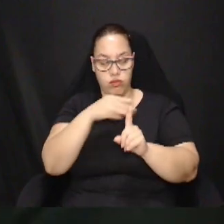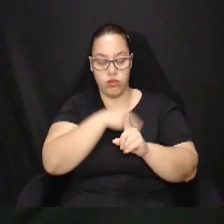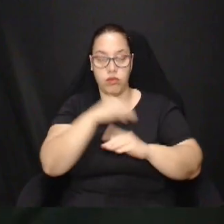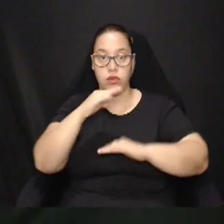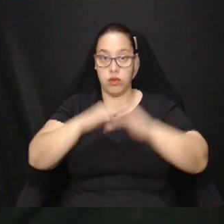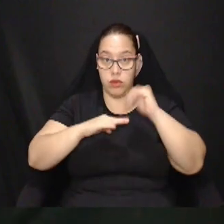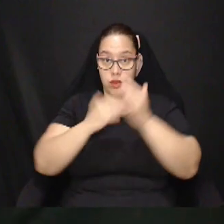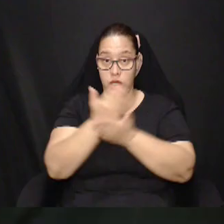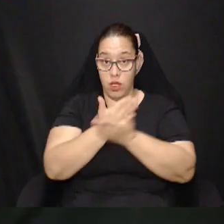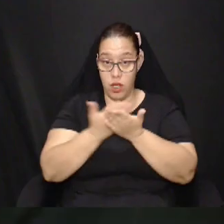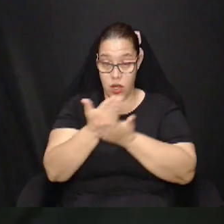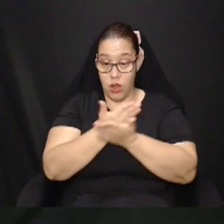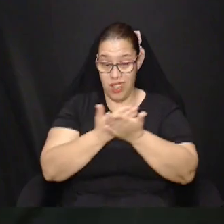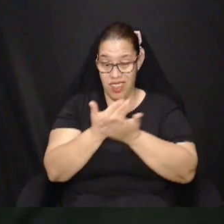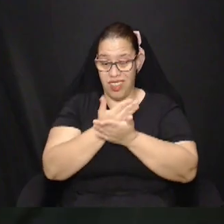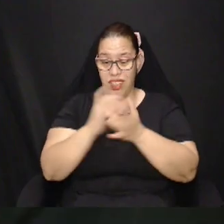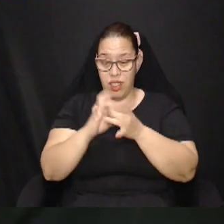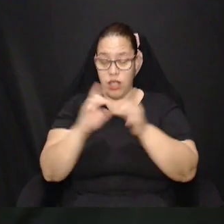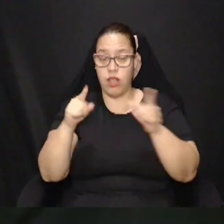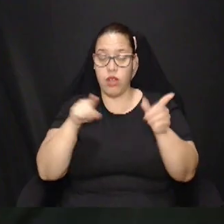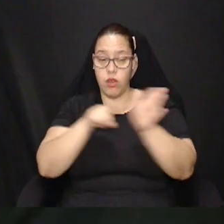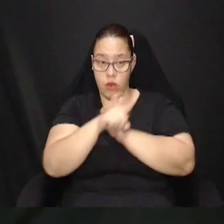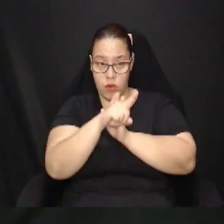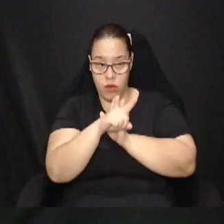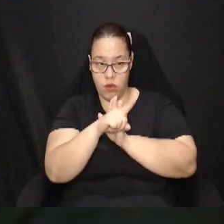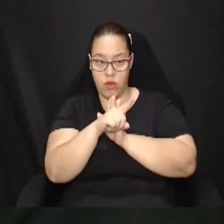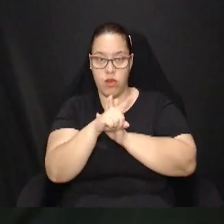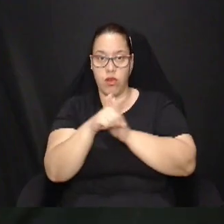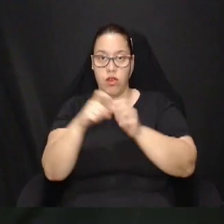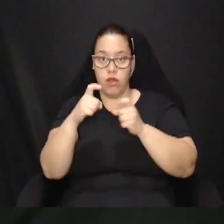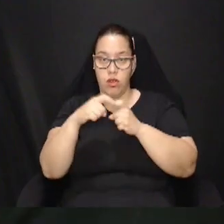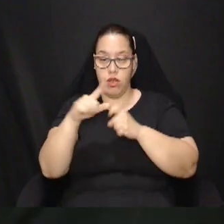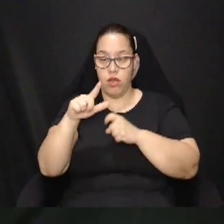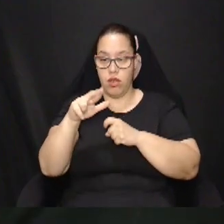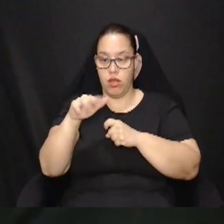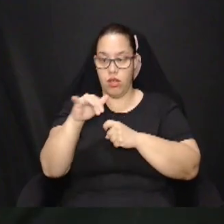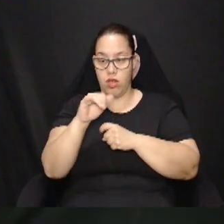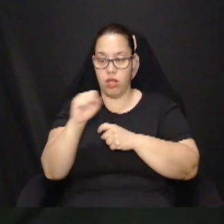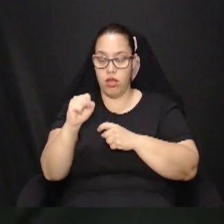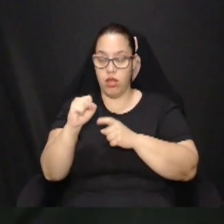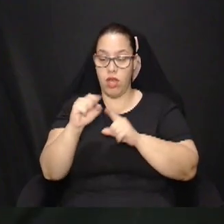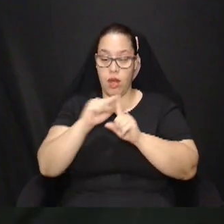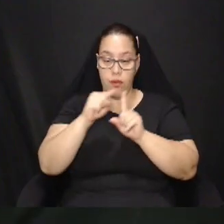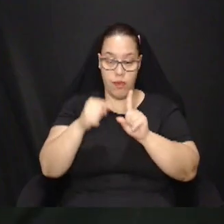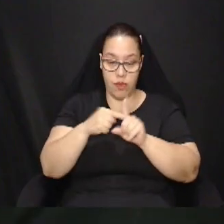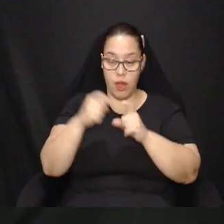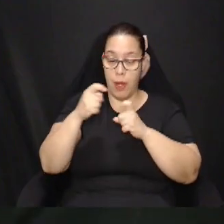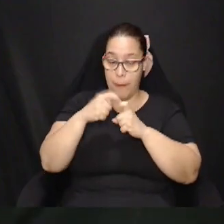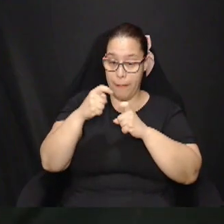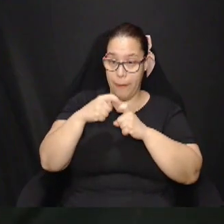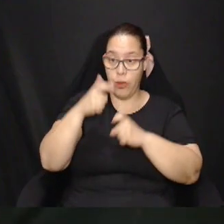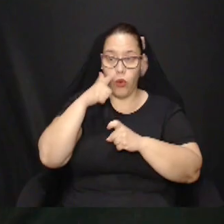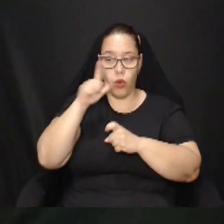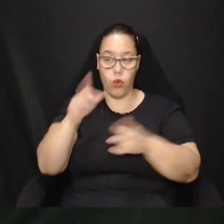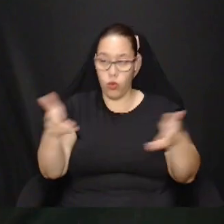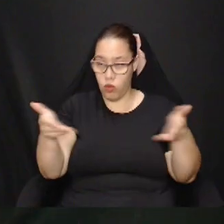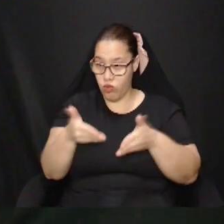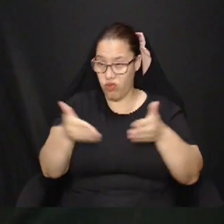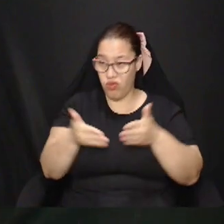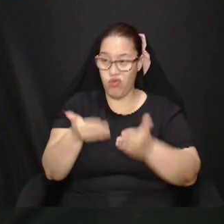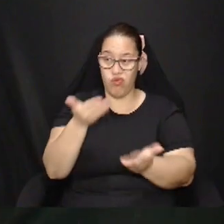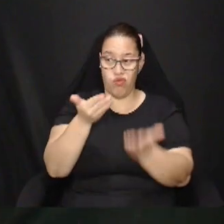disponíveis. Agora eu pergunto para o professor, o doutor Luiz, a medicina reprodutiva, ela consegue hoje compensar o fator